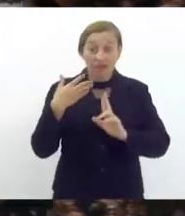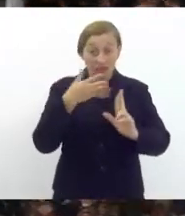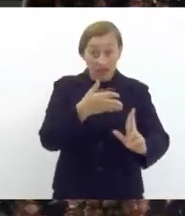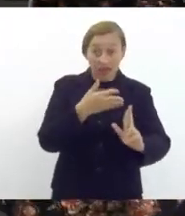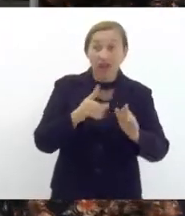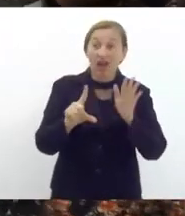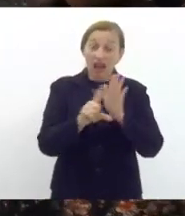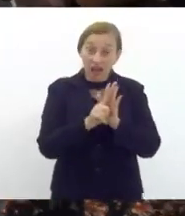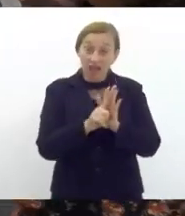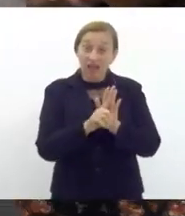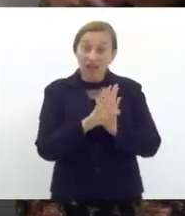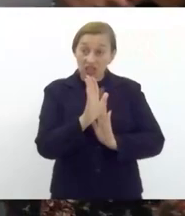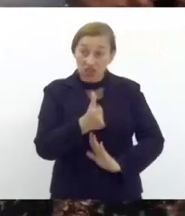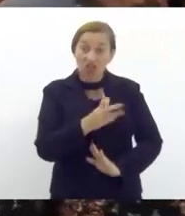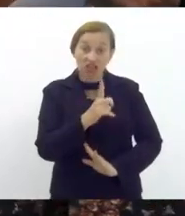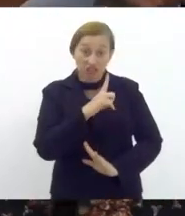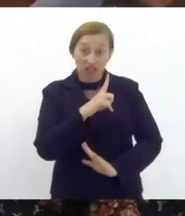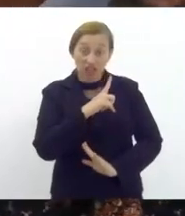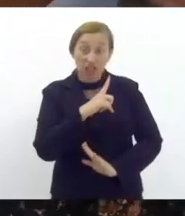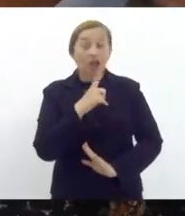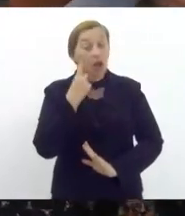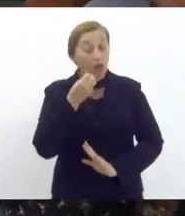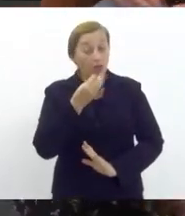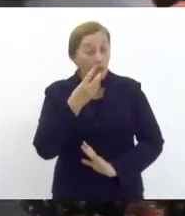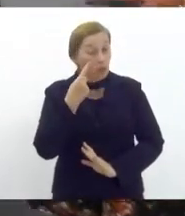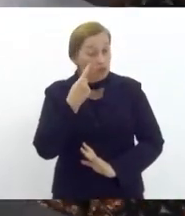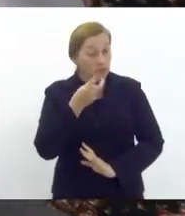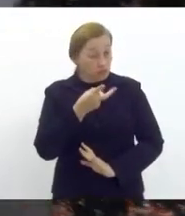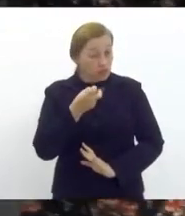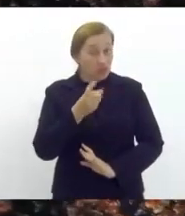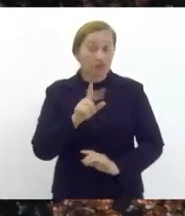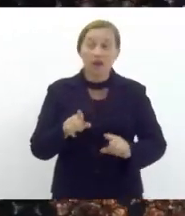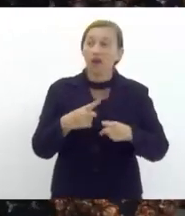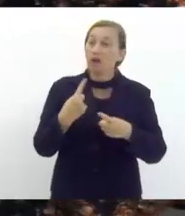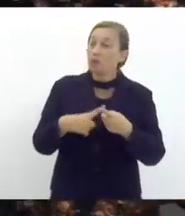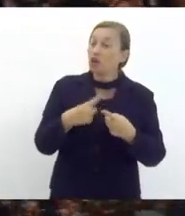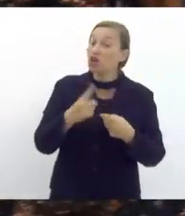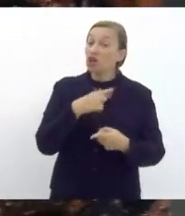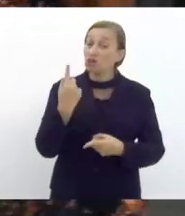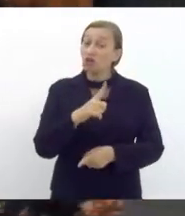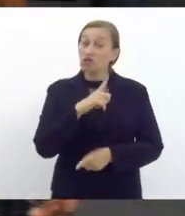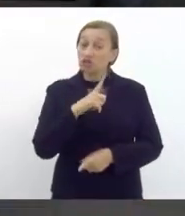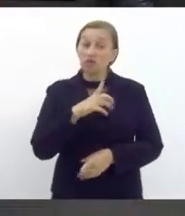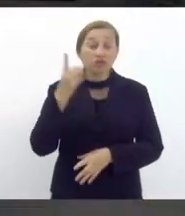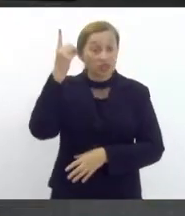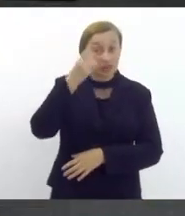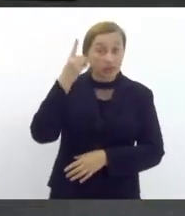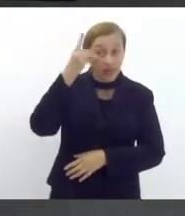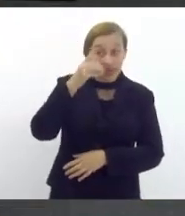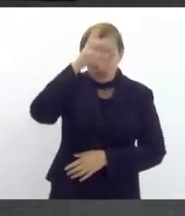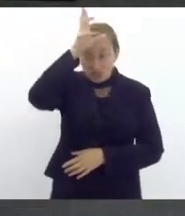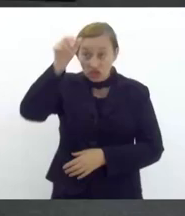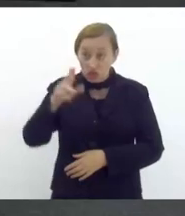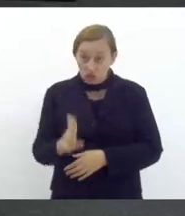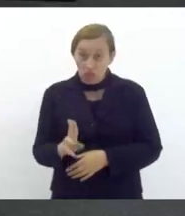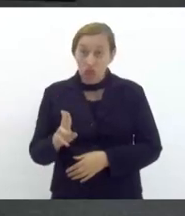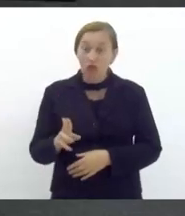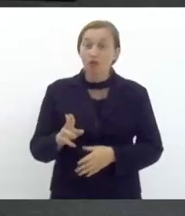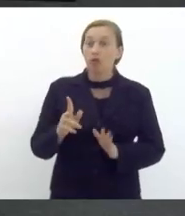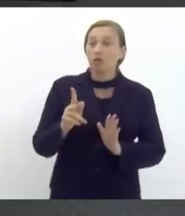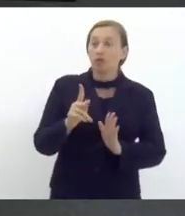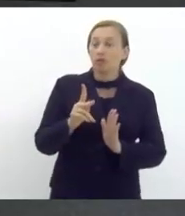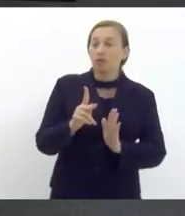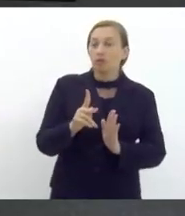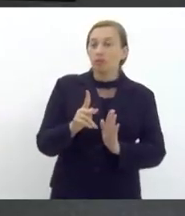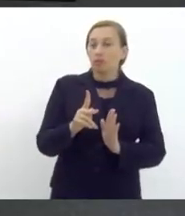a lei existente era bom verificar isso porque veja nós temos deputada tia Ju Presidente nós temos um